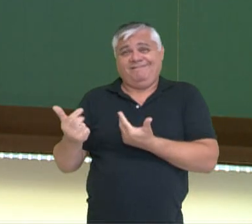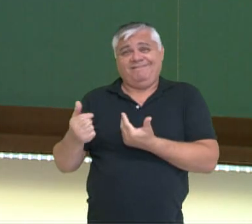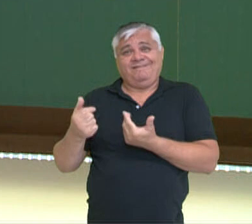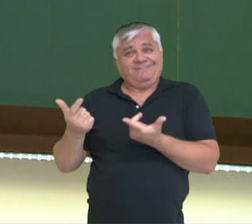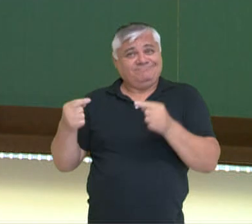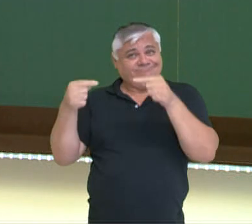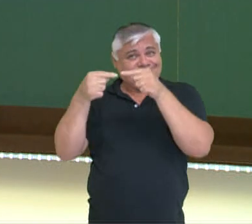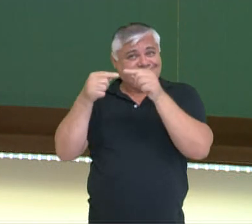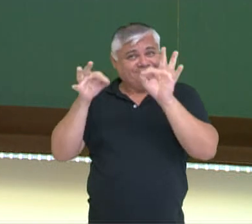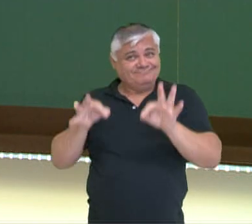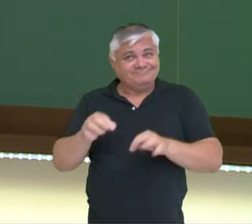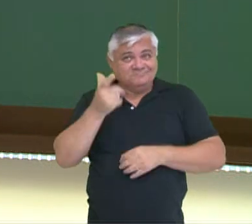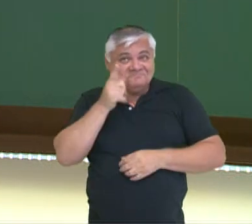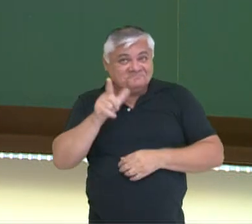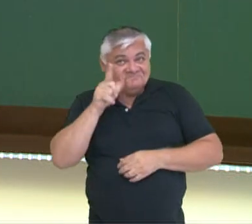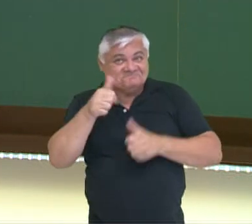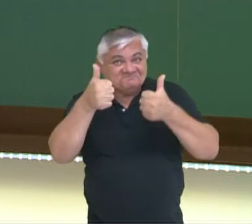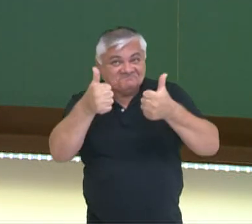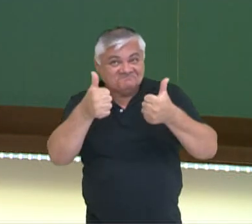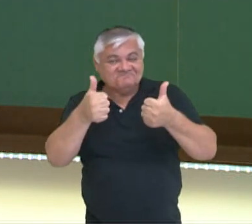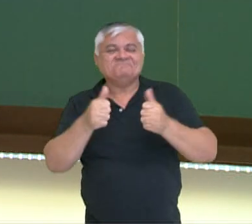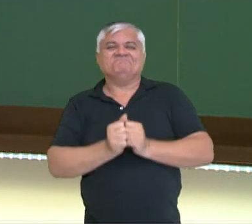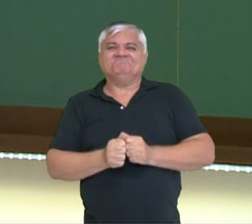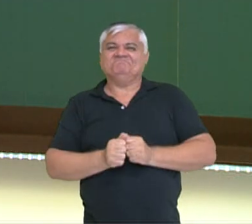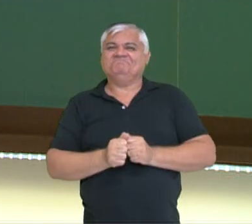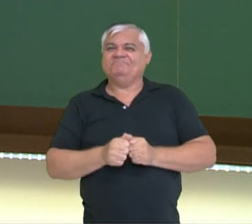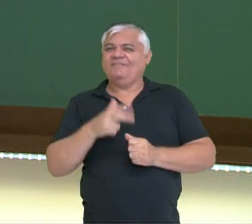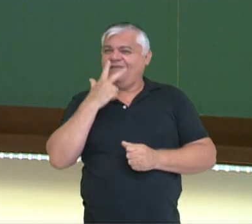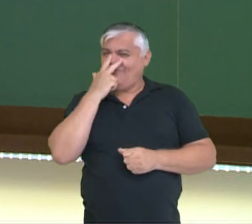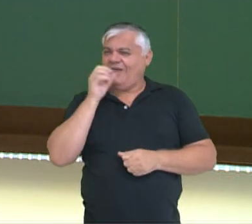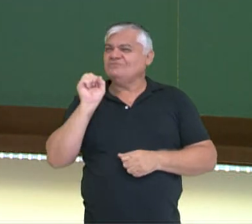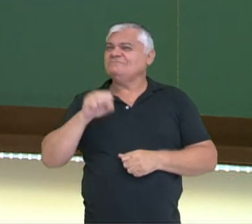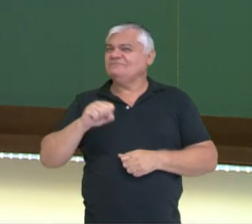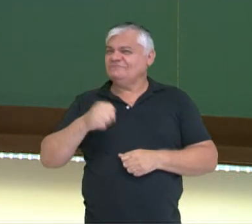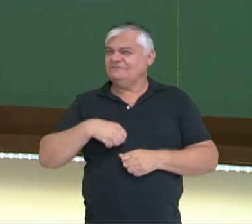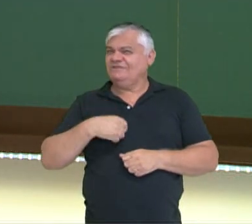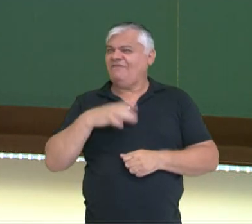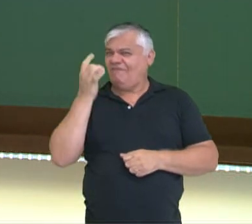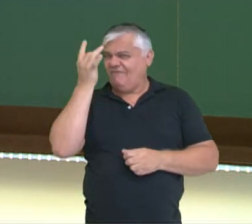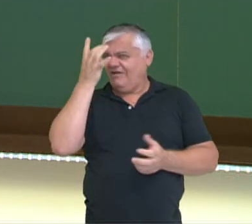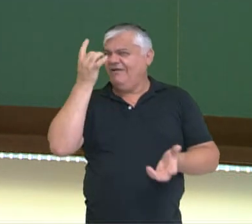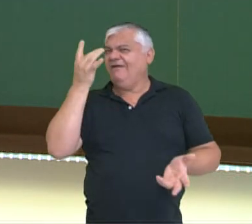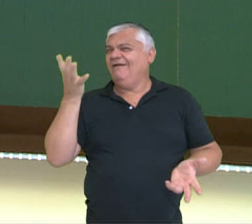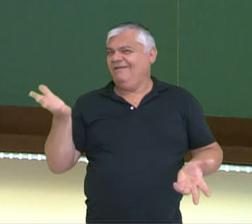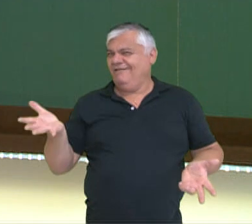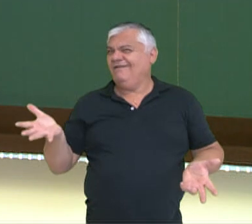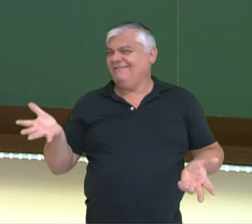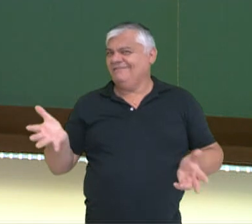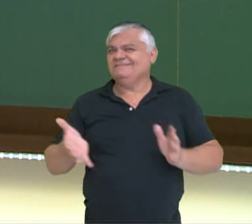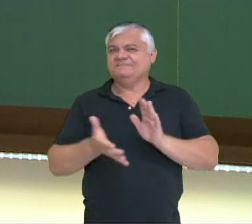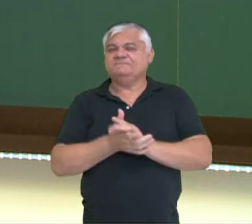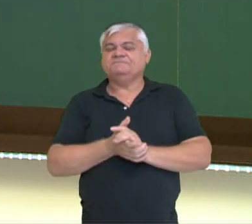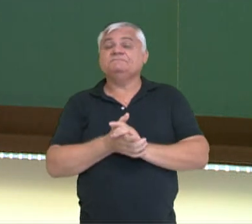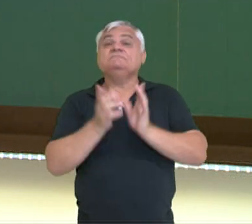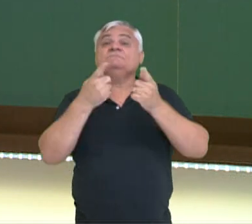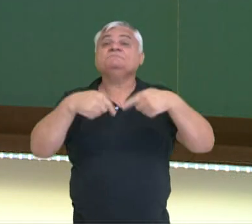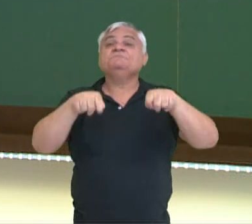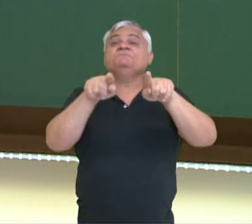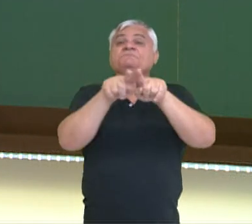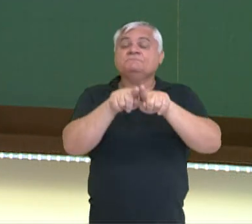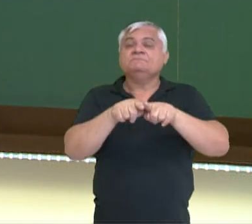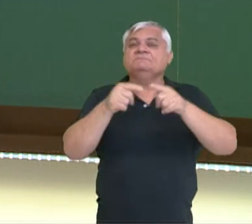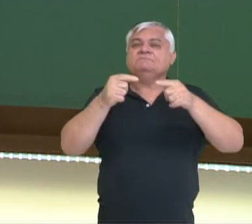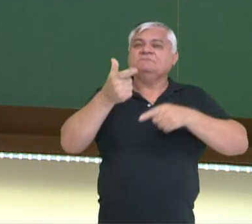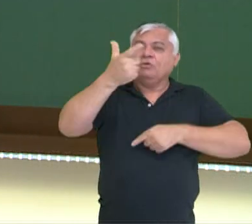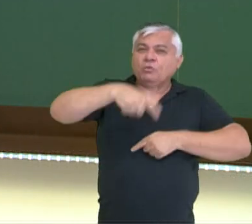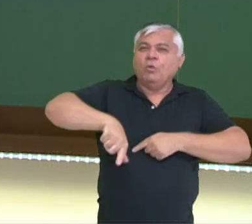Bien? Acertaram? Tenho certeza que sim, não estava difícil, né? Então, gente, só retomando o que vimos, o